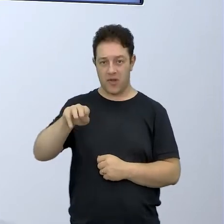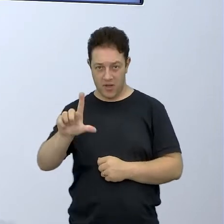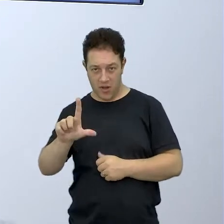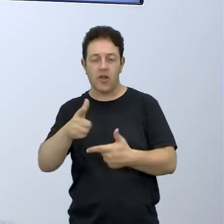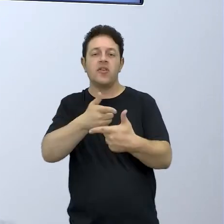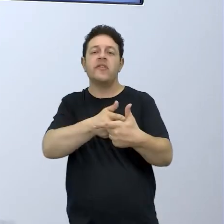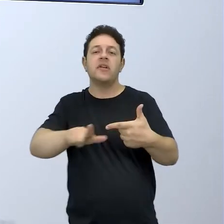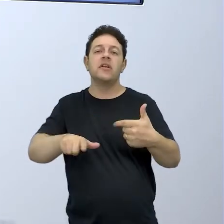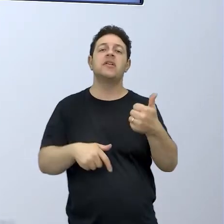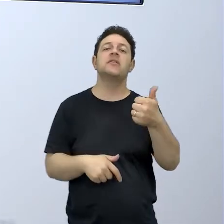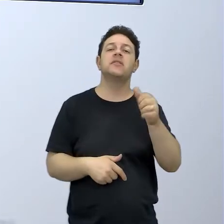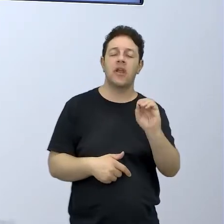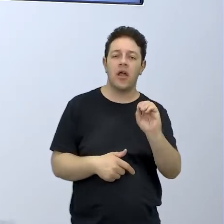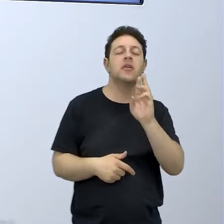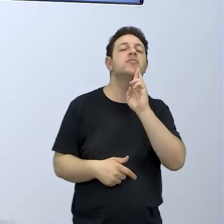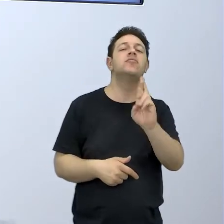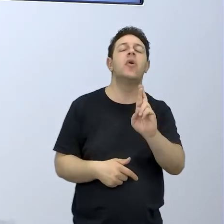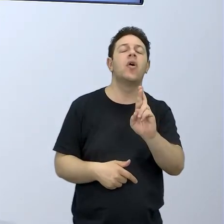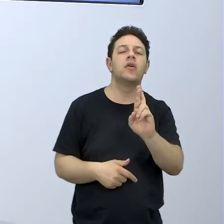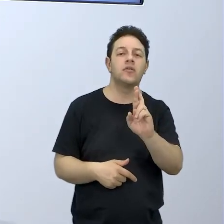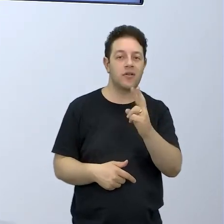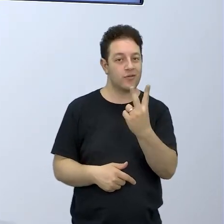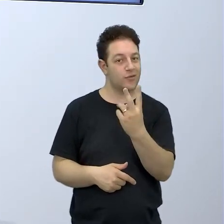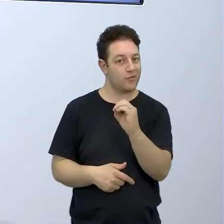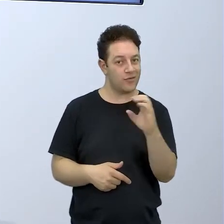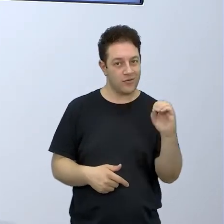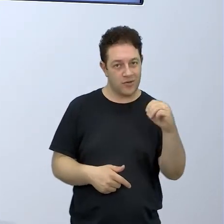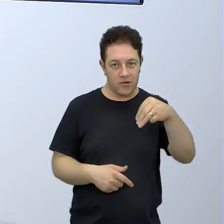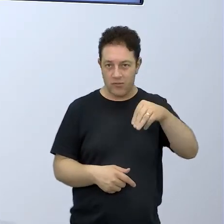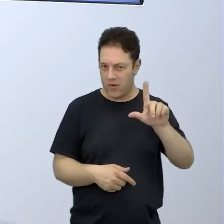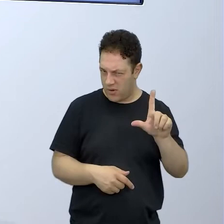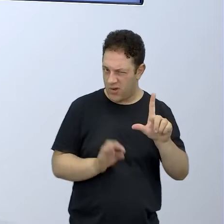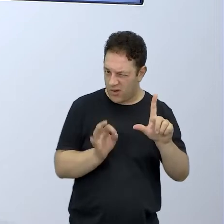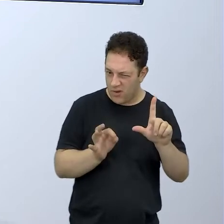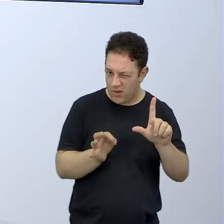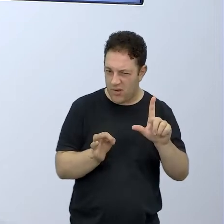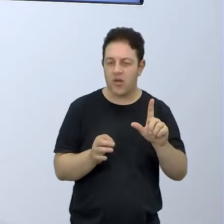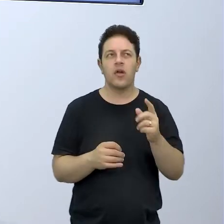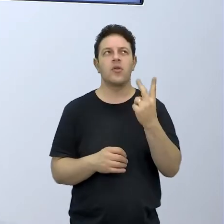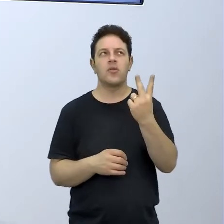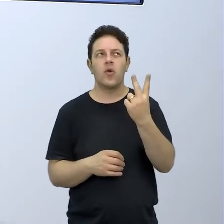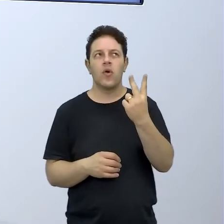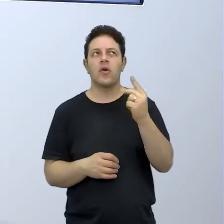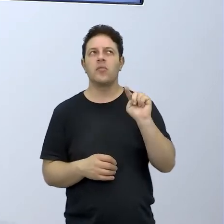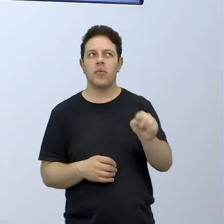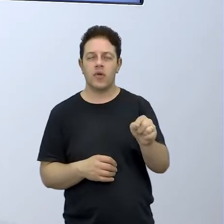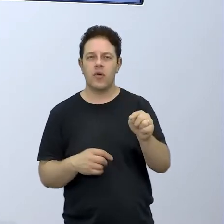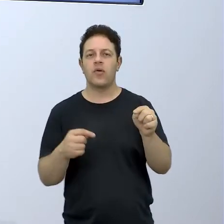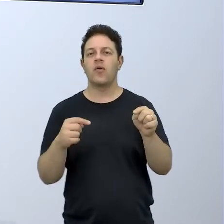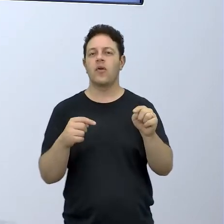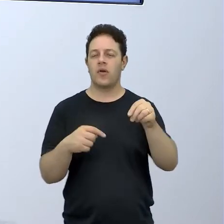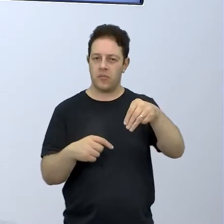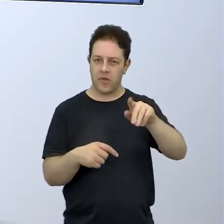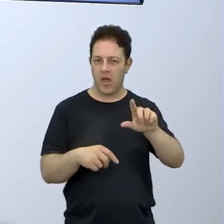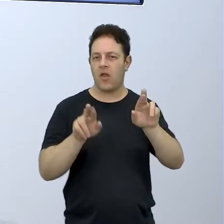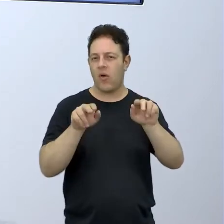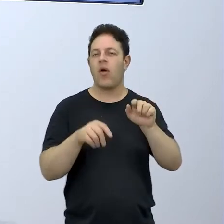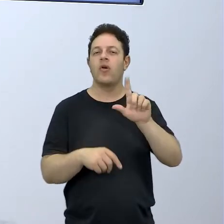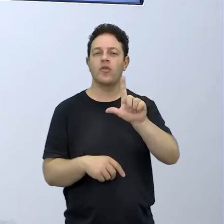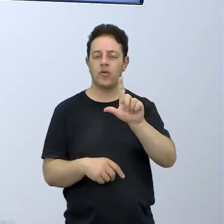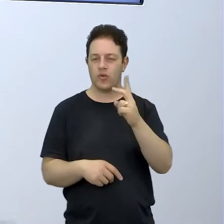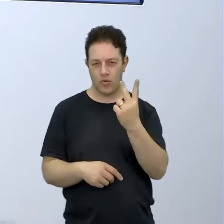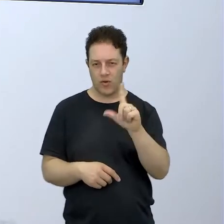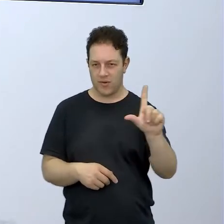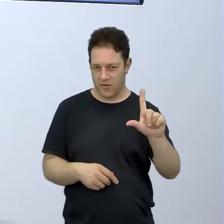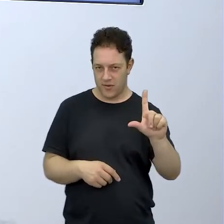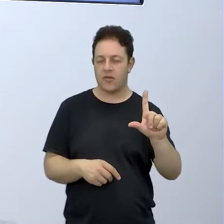10 vai dar 200 ml, é isso? 2.000 ml, 2 litros, dividindo por 10 vai dar 200 ml.